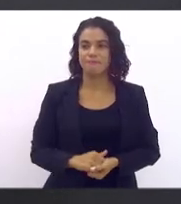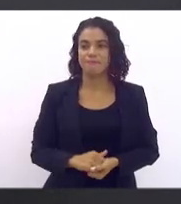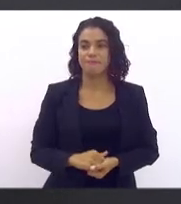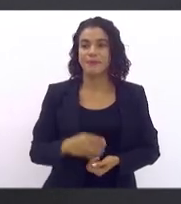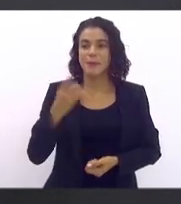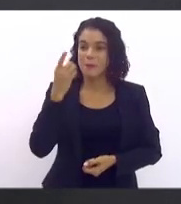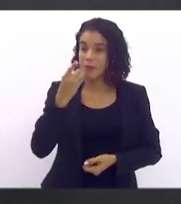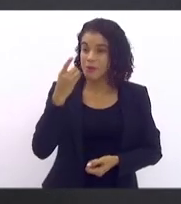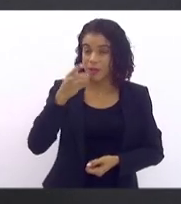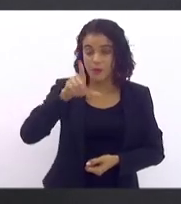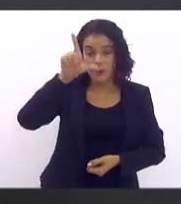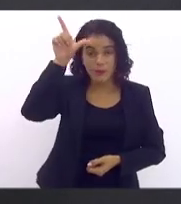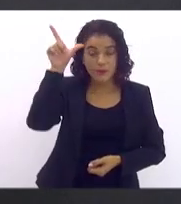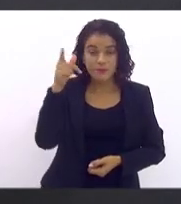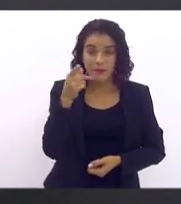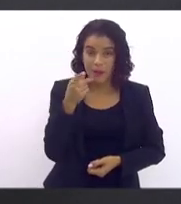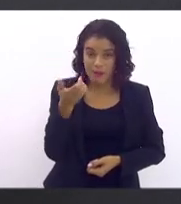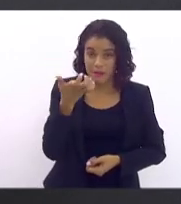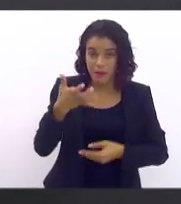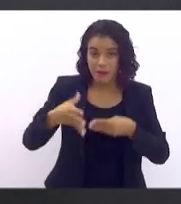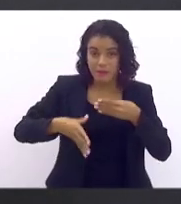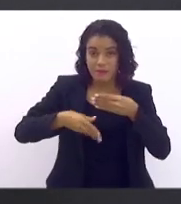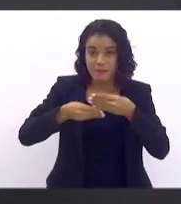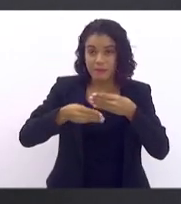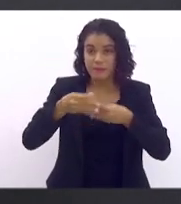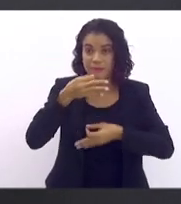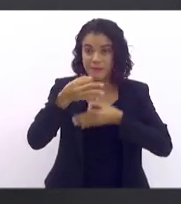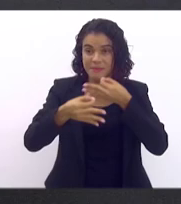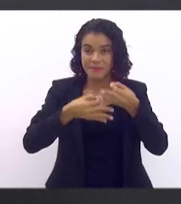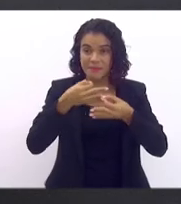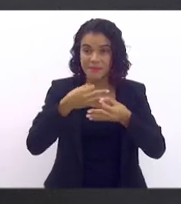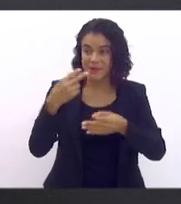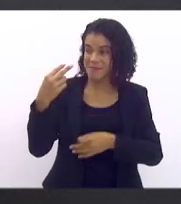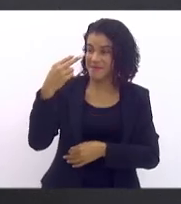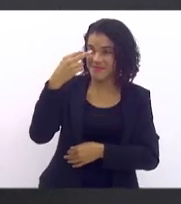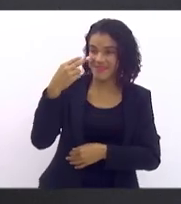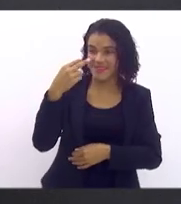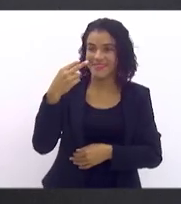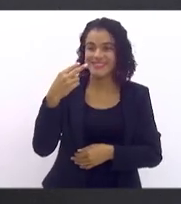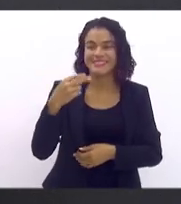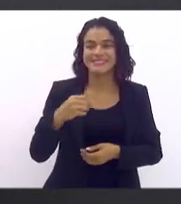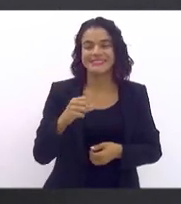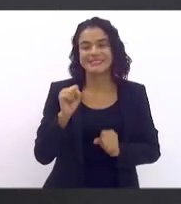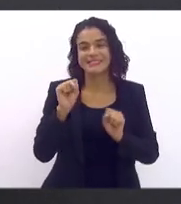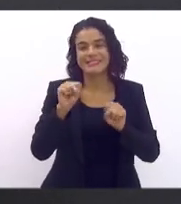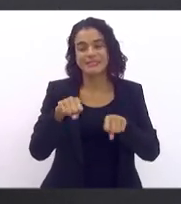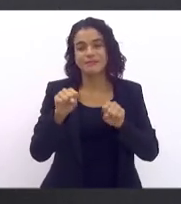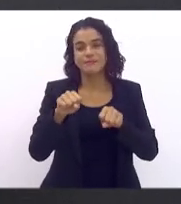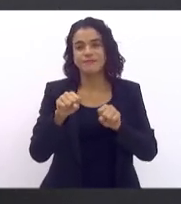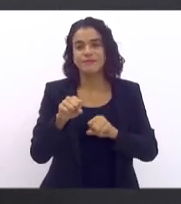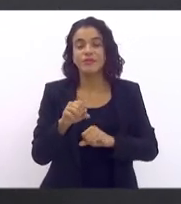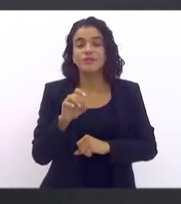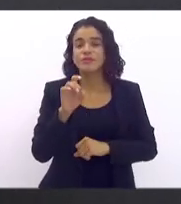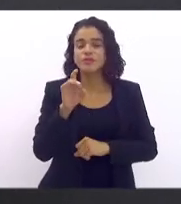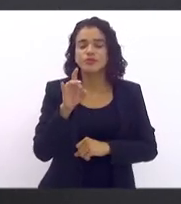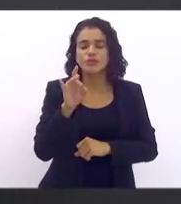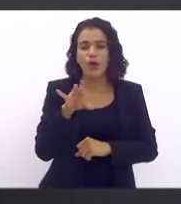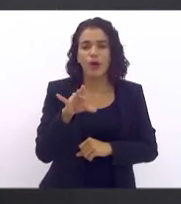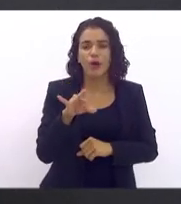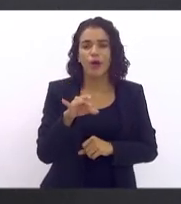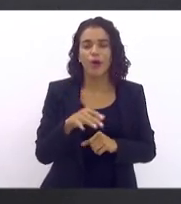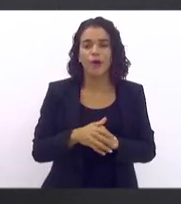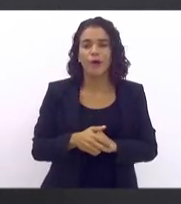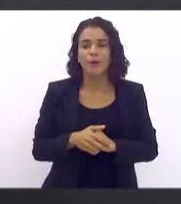deputado Gusparo, deseja fazer alguma consideração? Está me ouvindo? Sim, deputada Marta Reis. Só antes de encerrar,